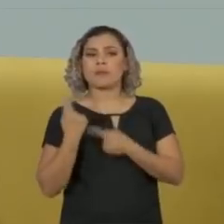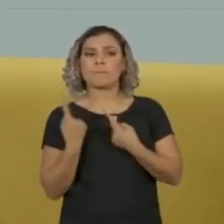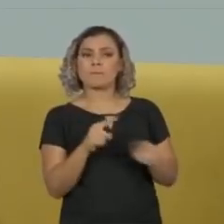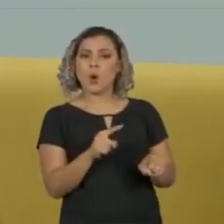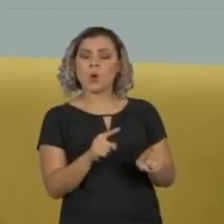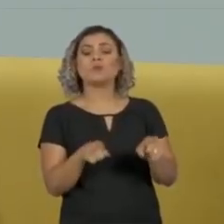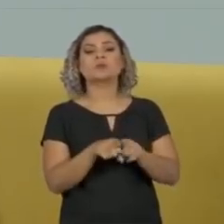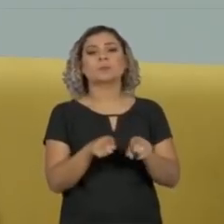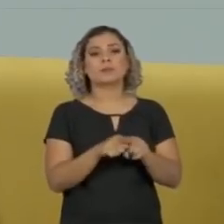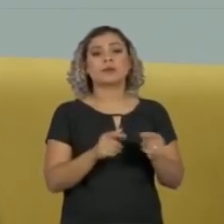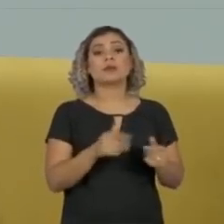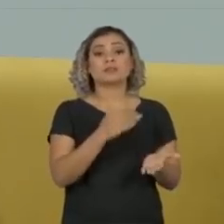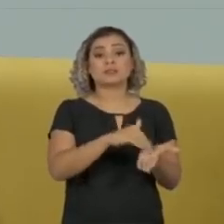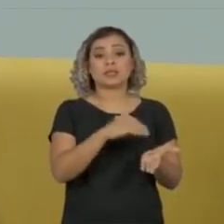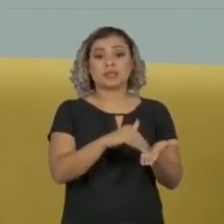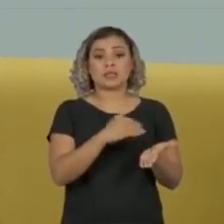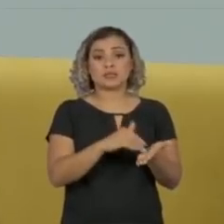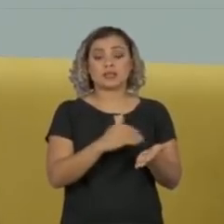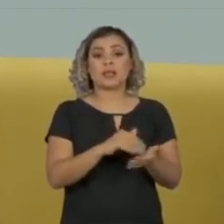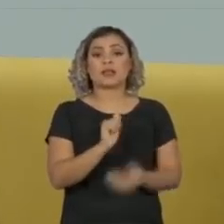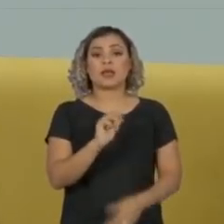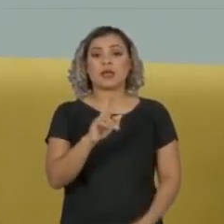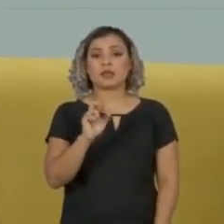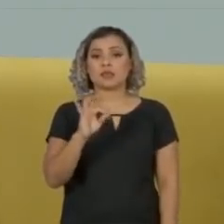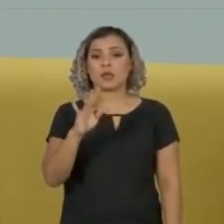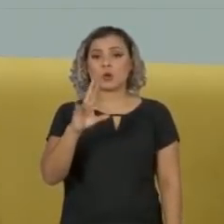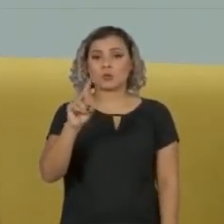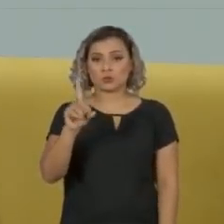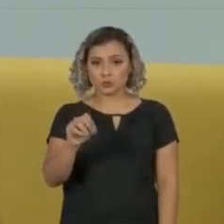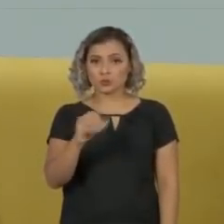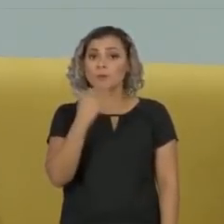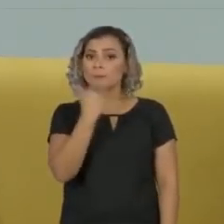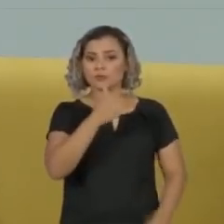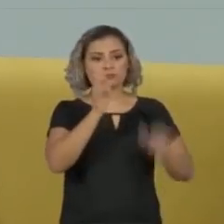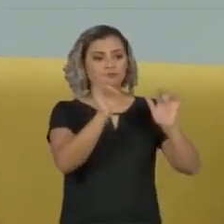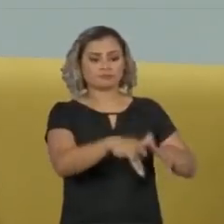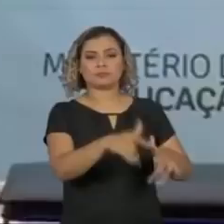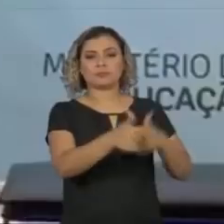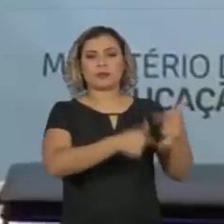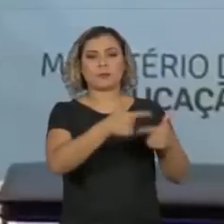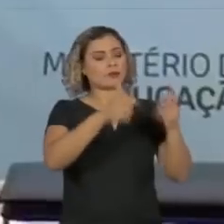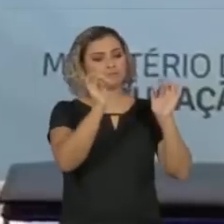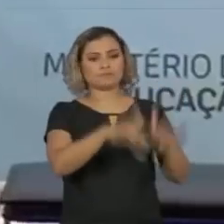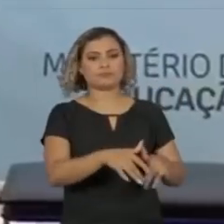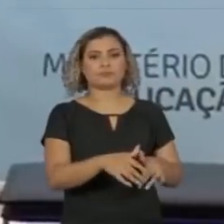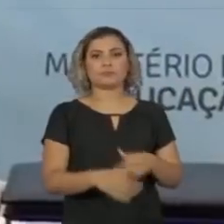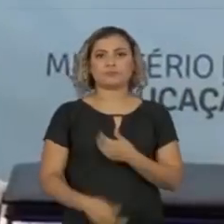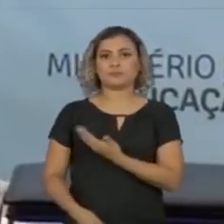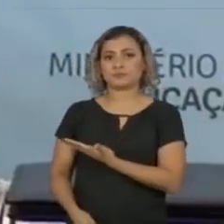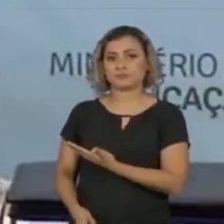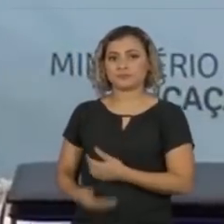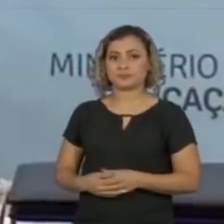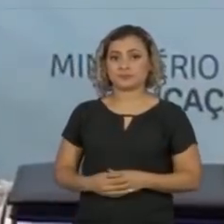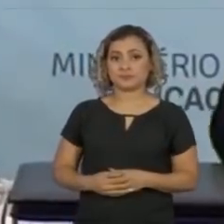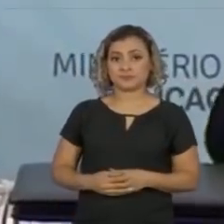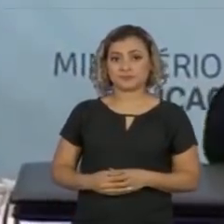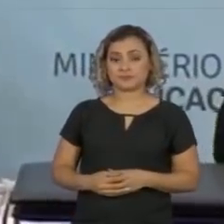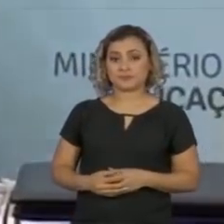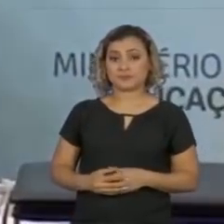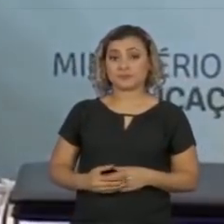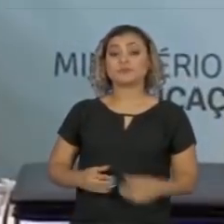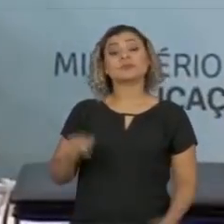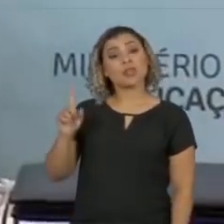secretário de Educação Superior do MEC, Arnaldo Barbosa de Lima Júnior, pede demissão do cargo. Lima Júnior era um